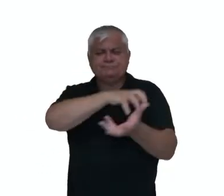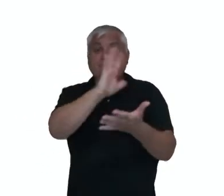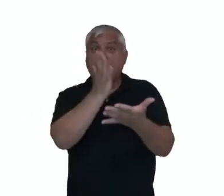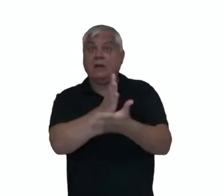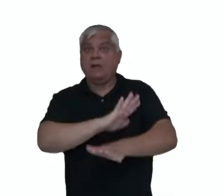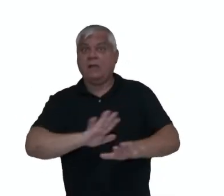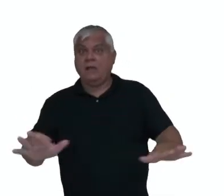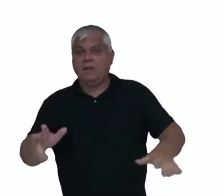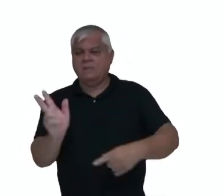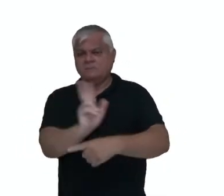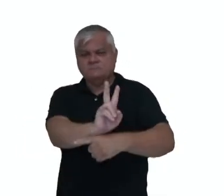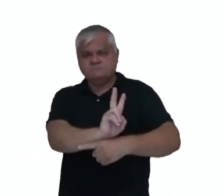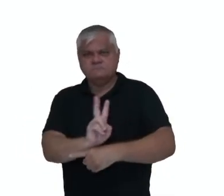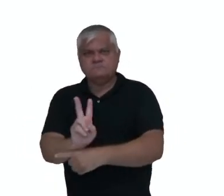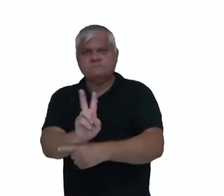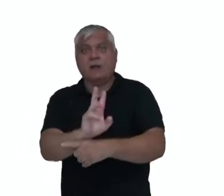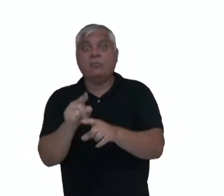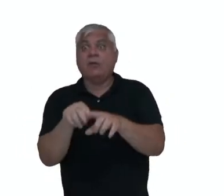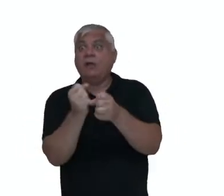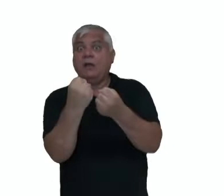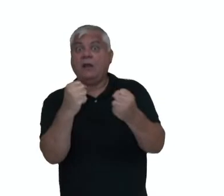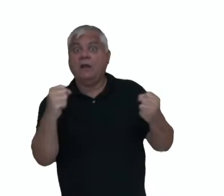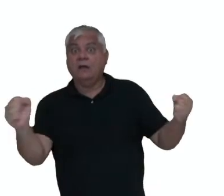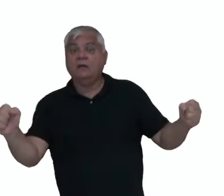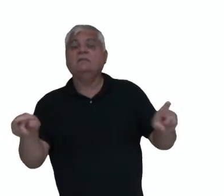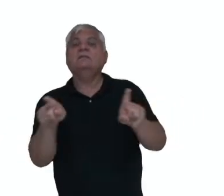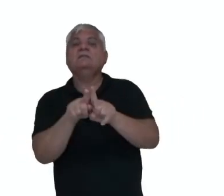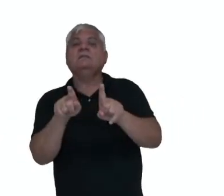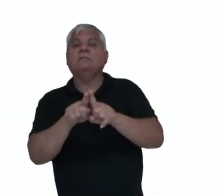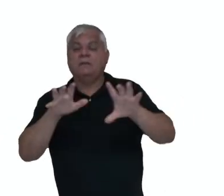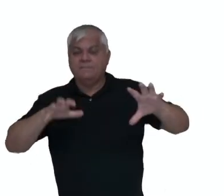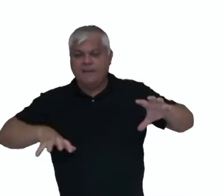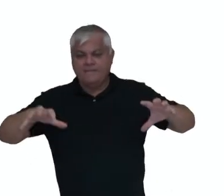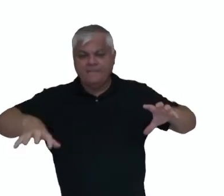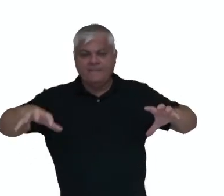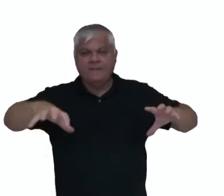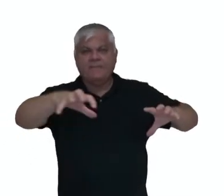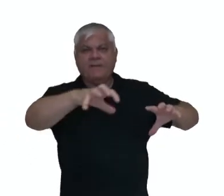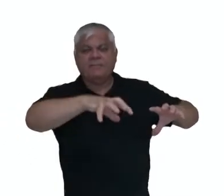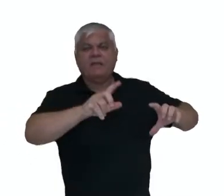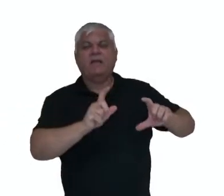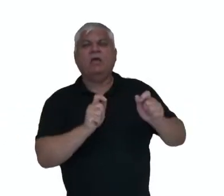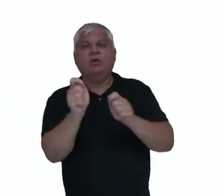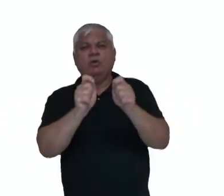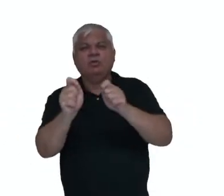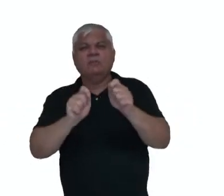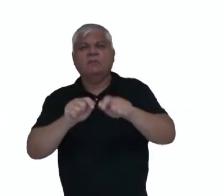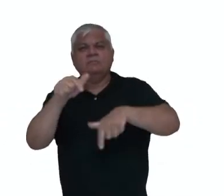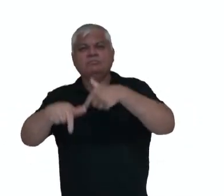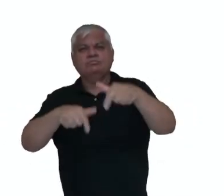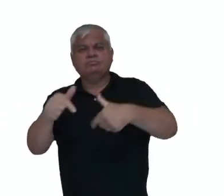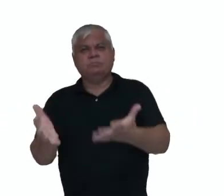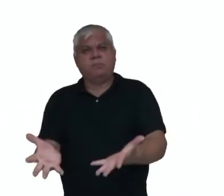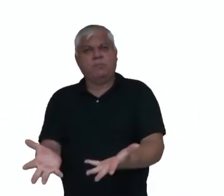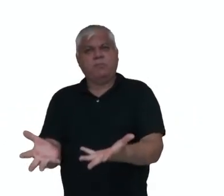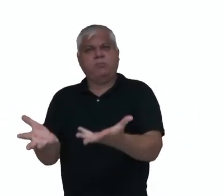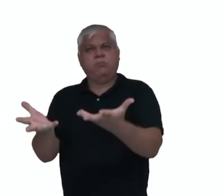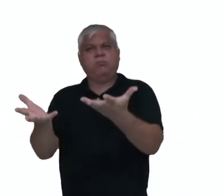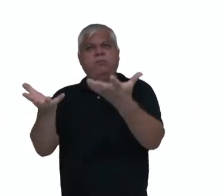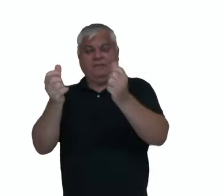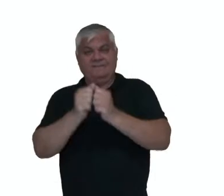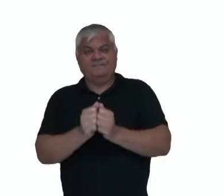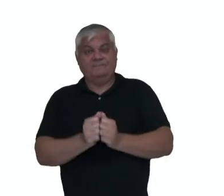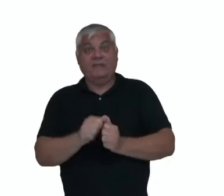império tão grande, né? E, ao mesmo tempo, manter essas regiões economicamente produtivas. Assim, uma dessas